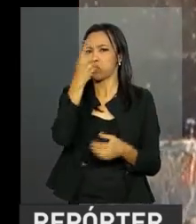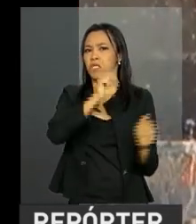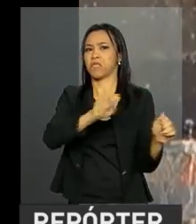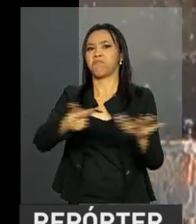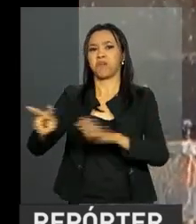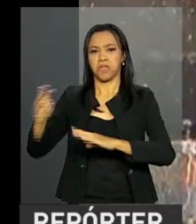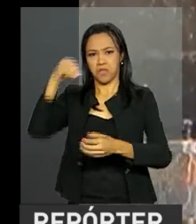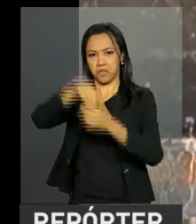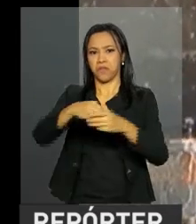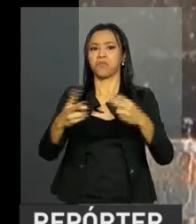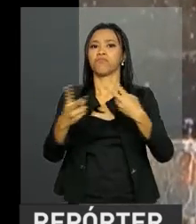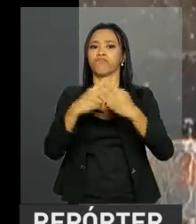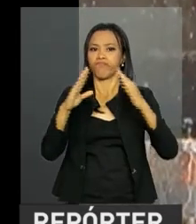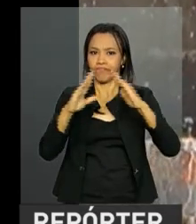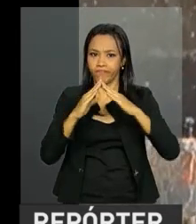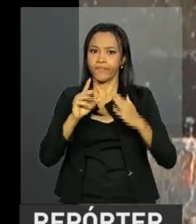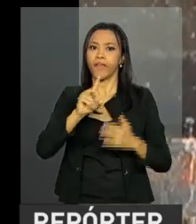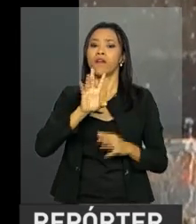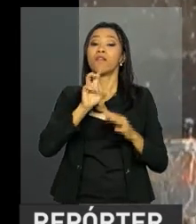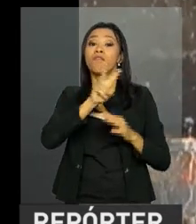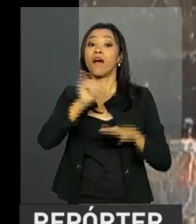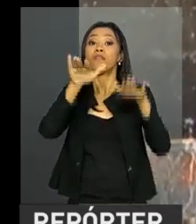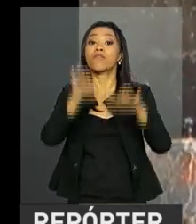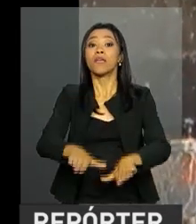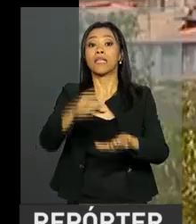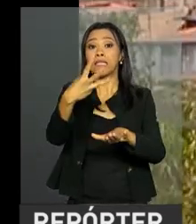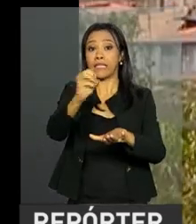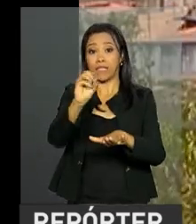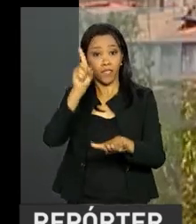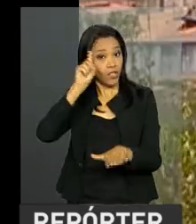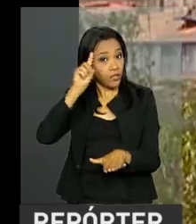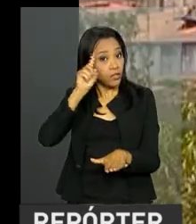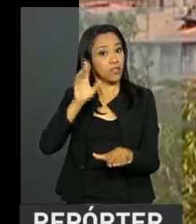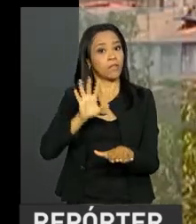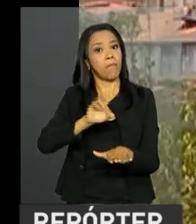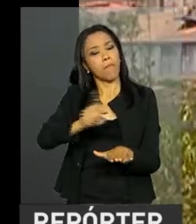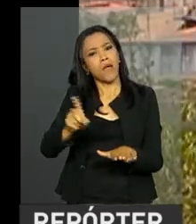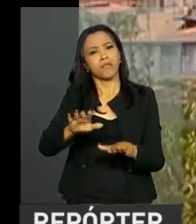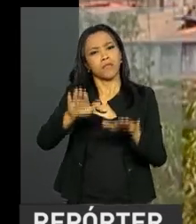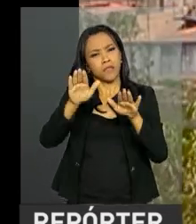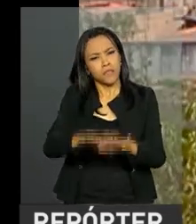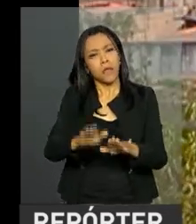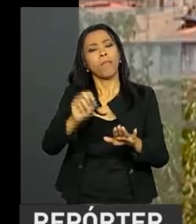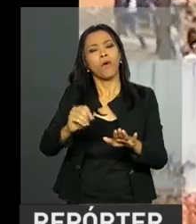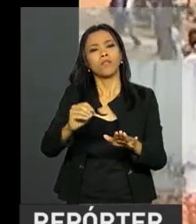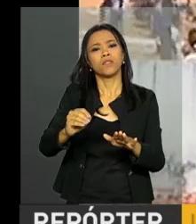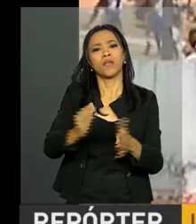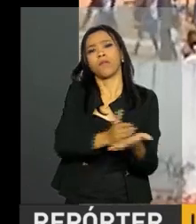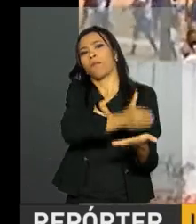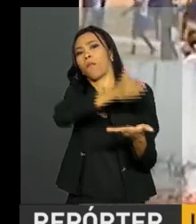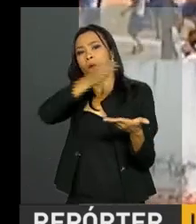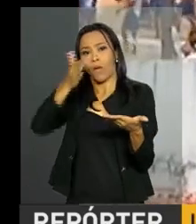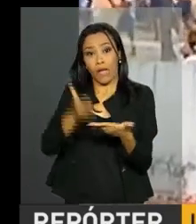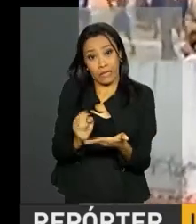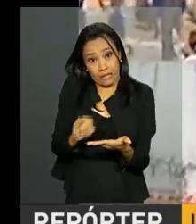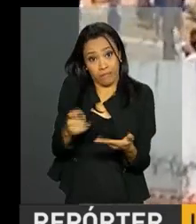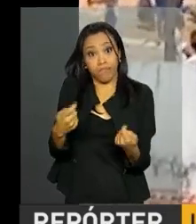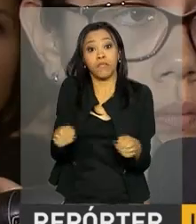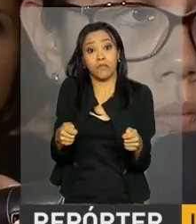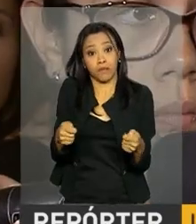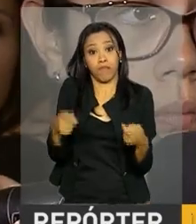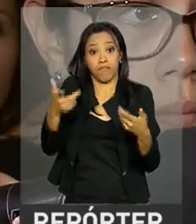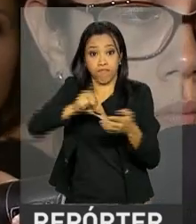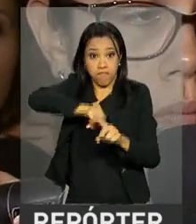Inicialmente, a Força-Tarefa vai atuar por 30 dias no estado, mas a permanência pode ser renovada caso haja